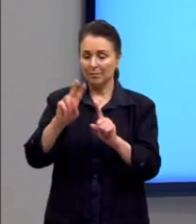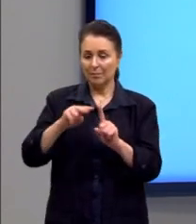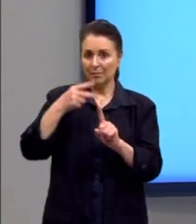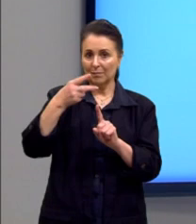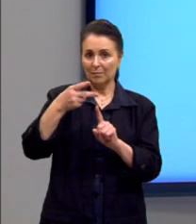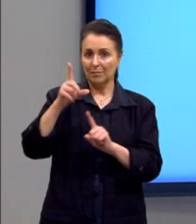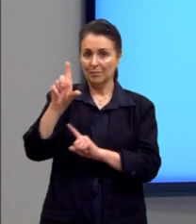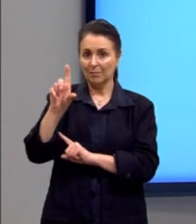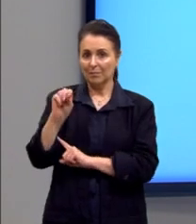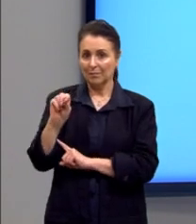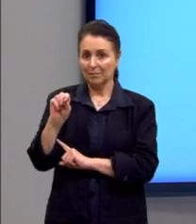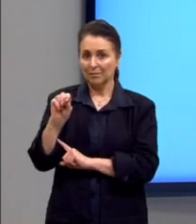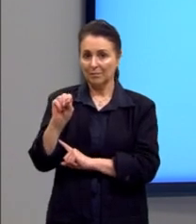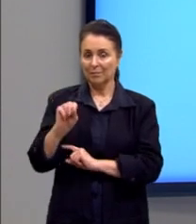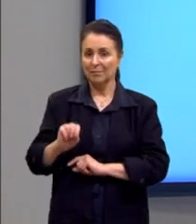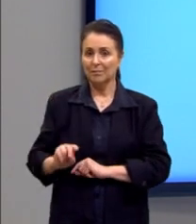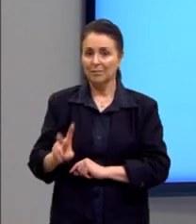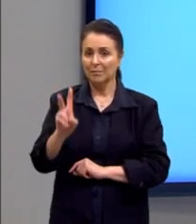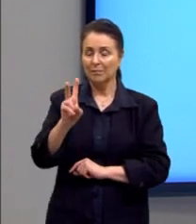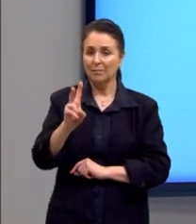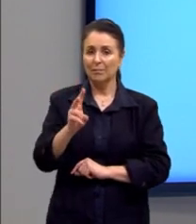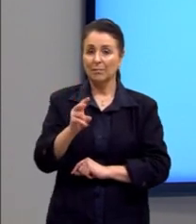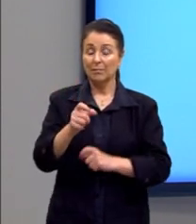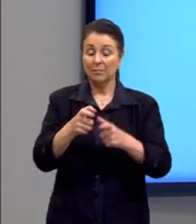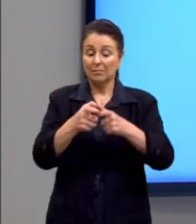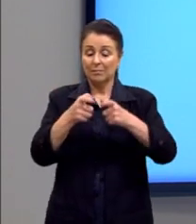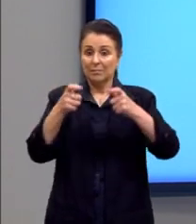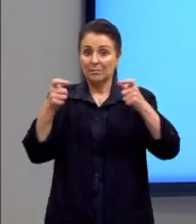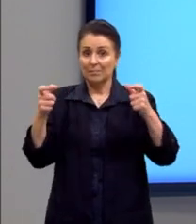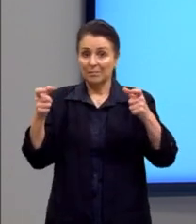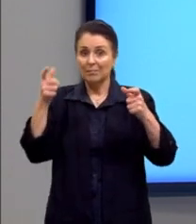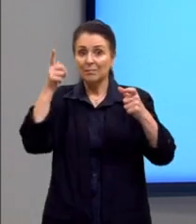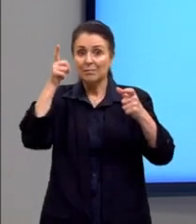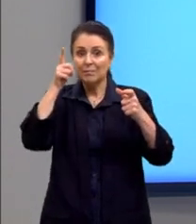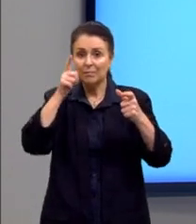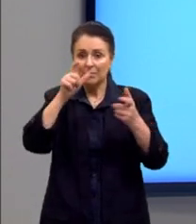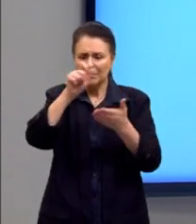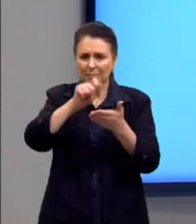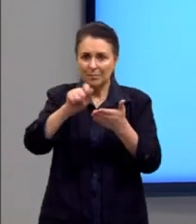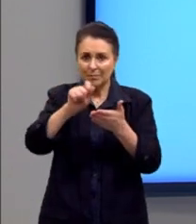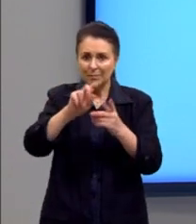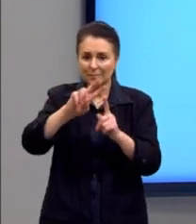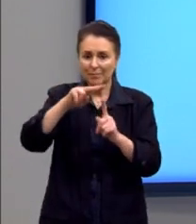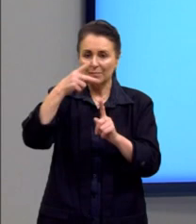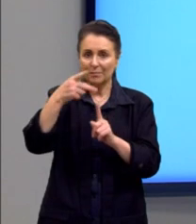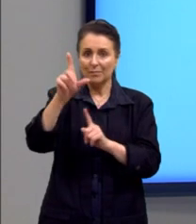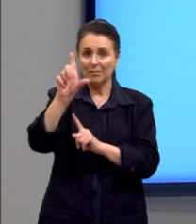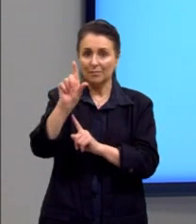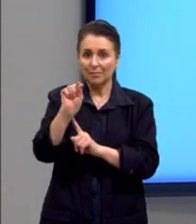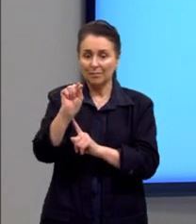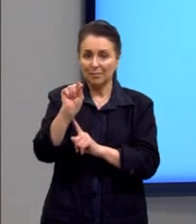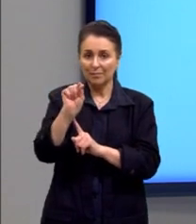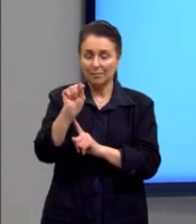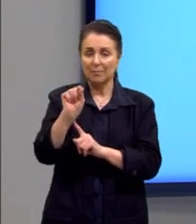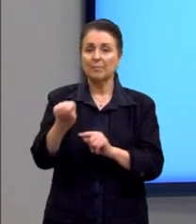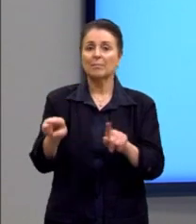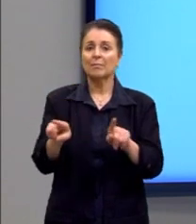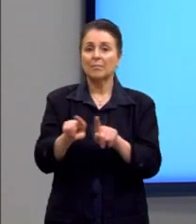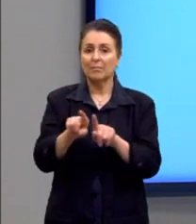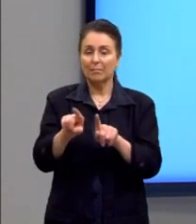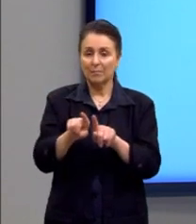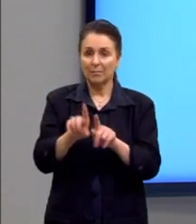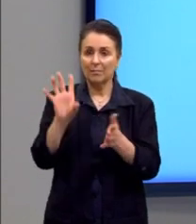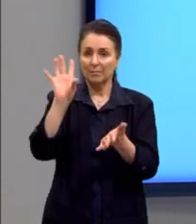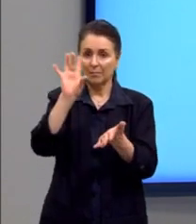potência de 10 então Aqueles valores muito grandes que a gente consegue escrever em potências de 10 além de